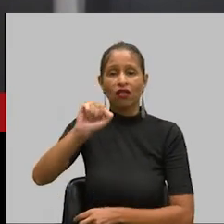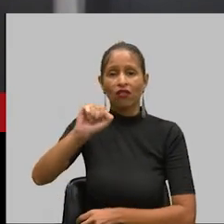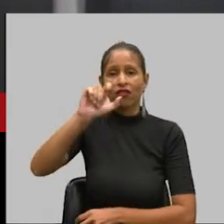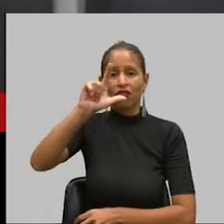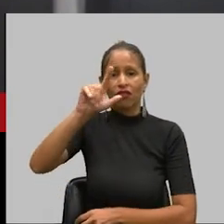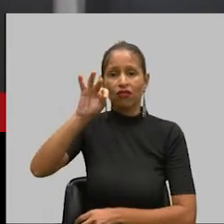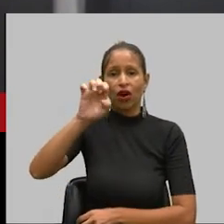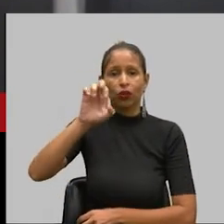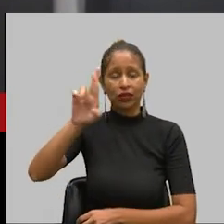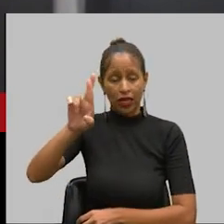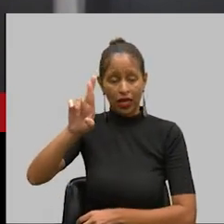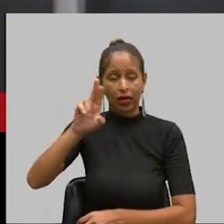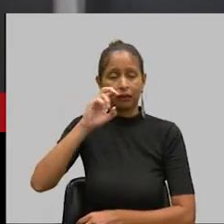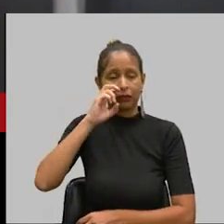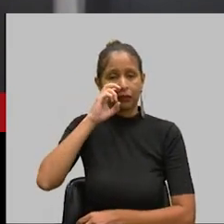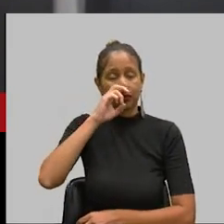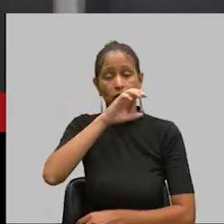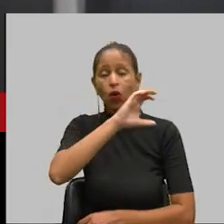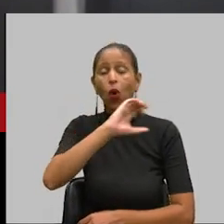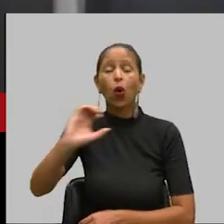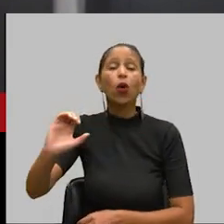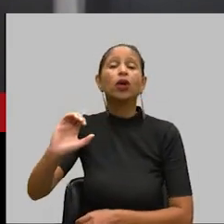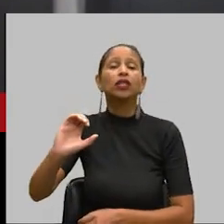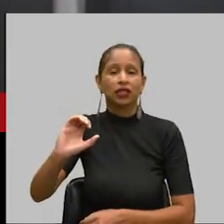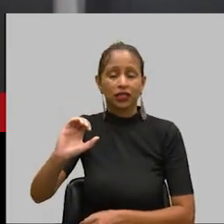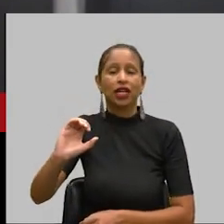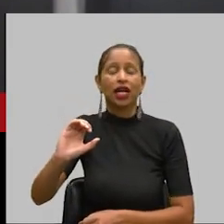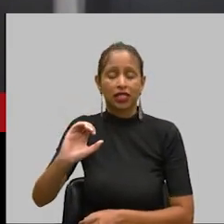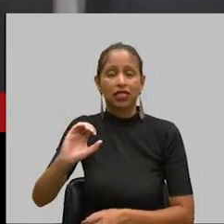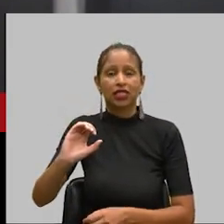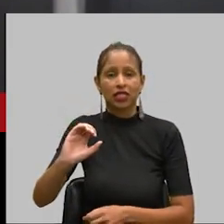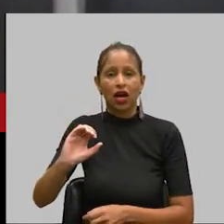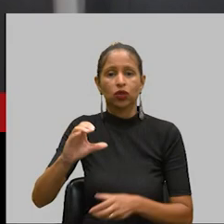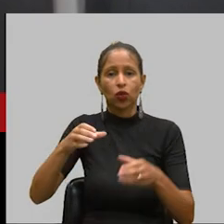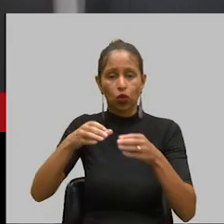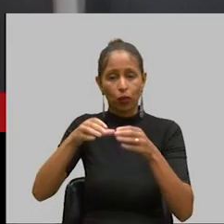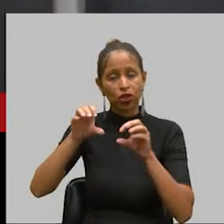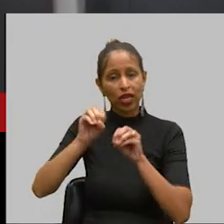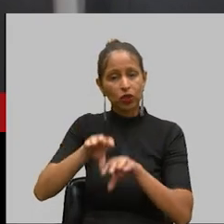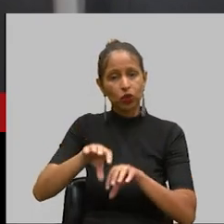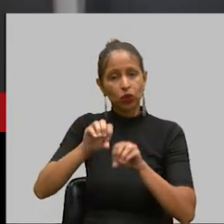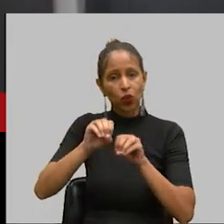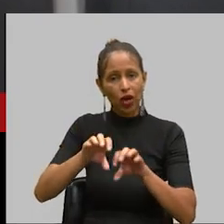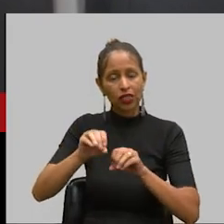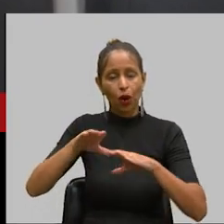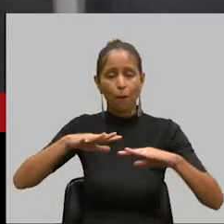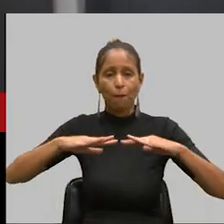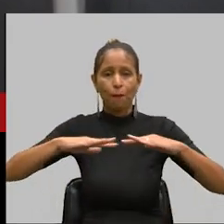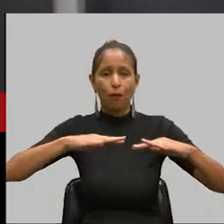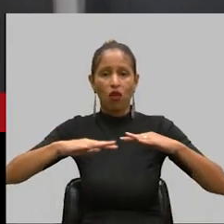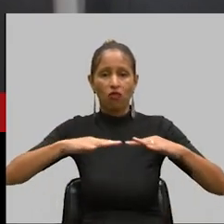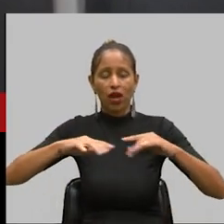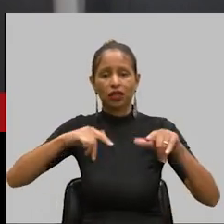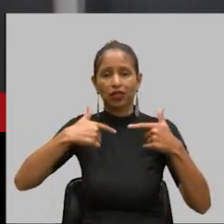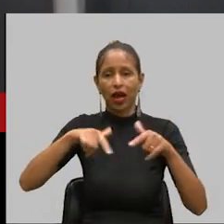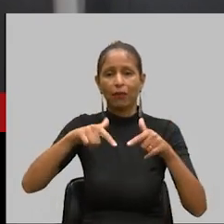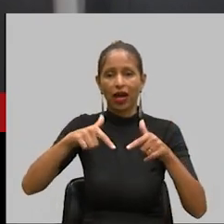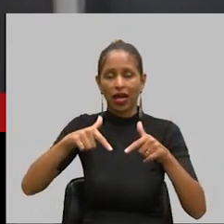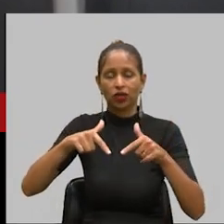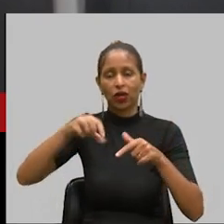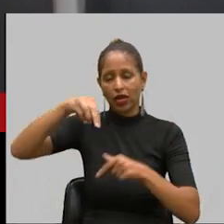leite da coordenador ele é da coordenação do setor de Educação do Movimento dos trabalhadores sem